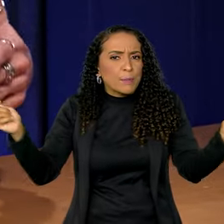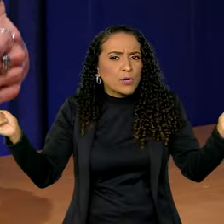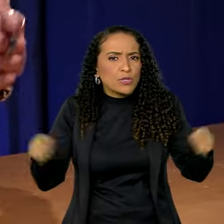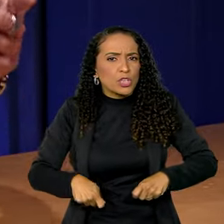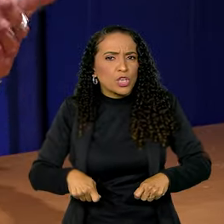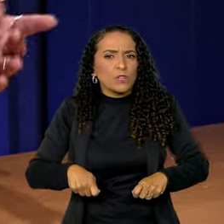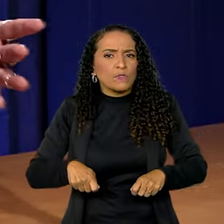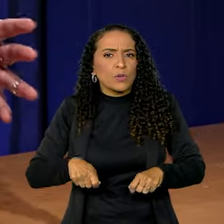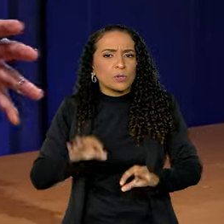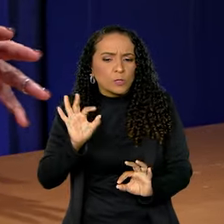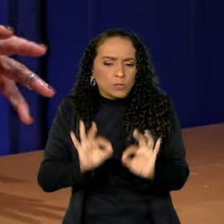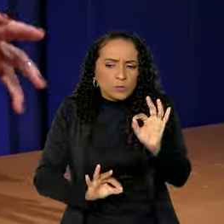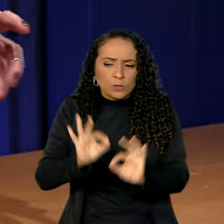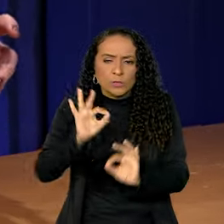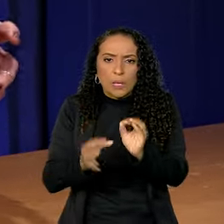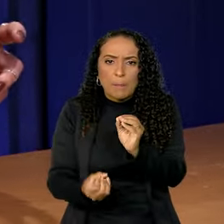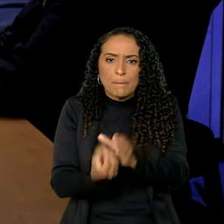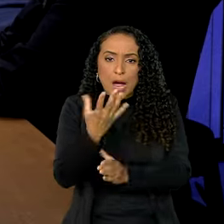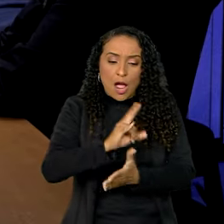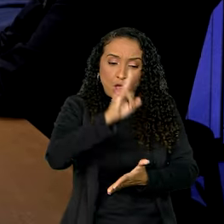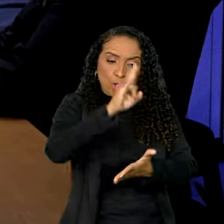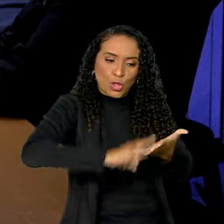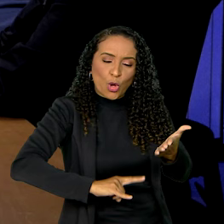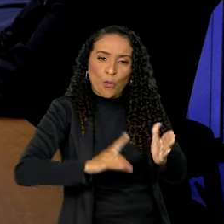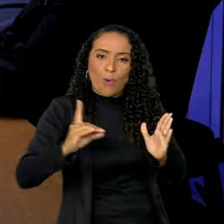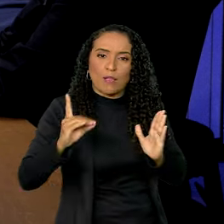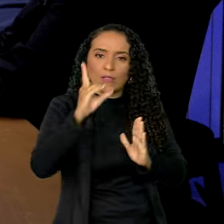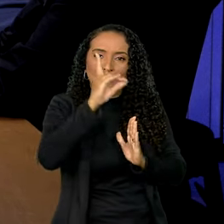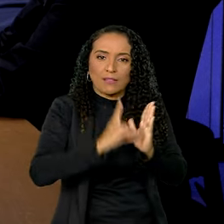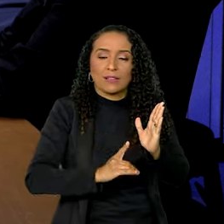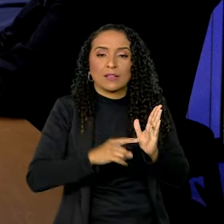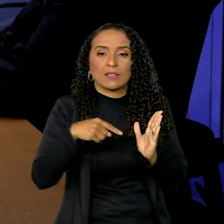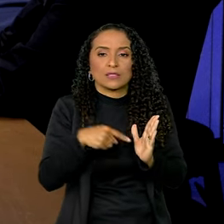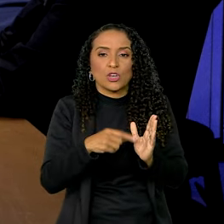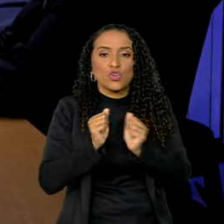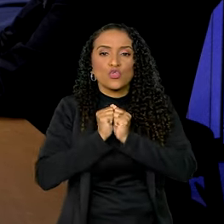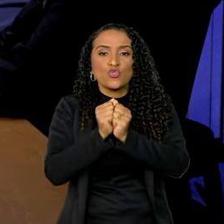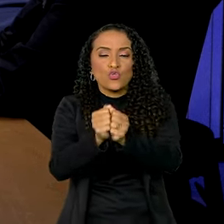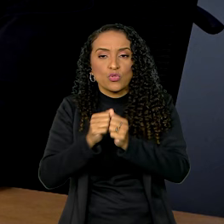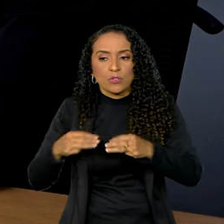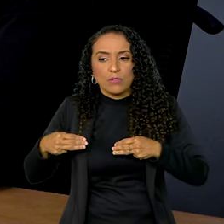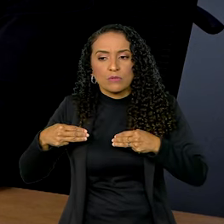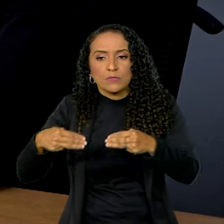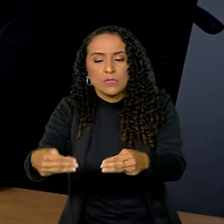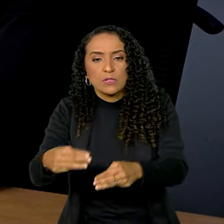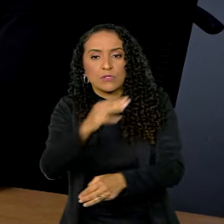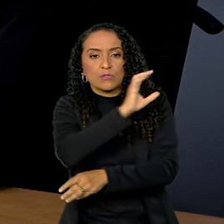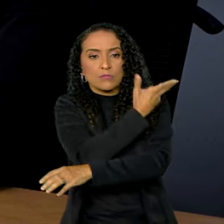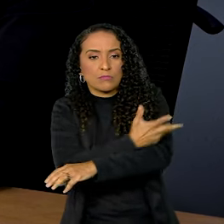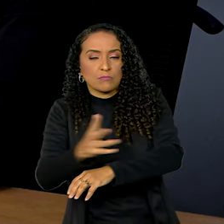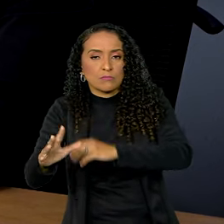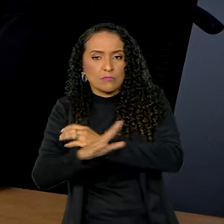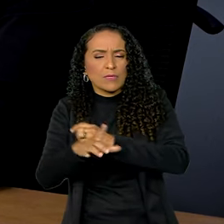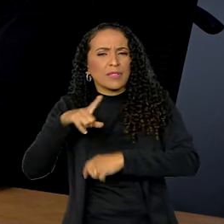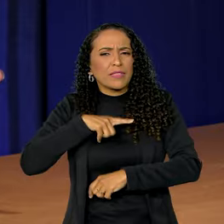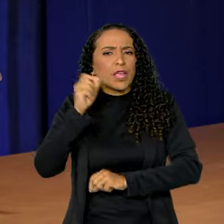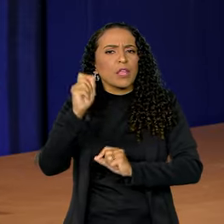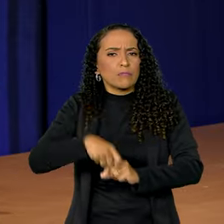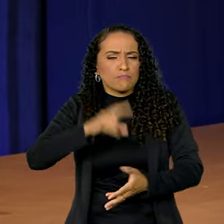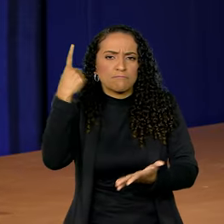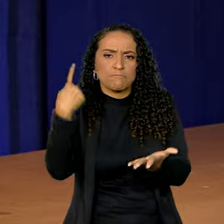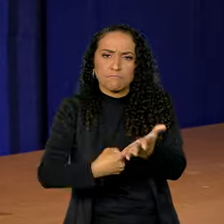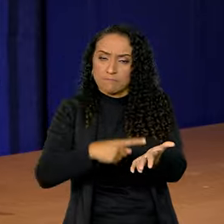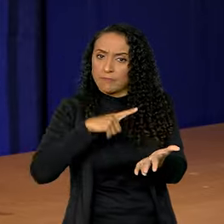possível construir um documento uma declaração junto aos ministros de Meio Ambiente e ali tem